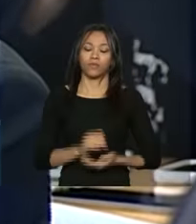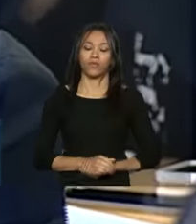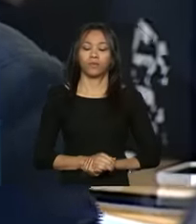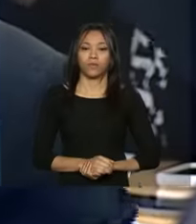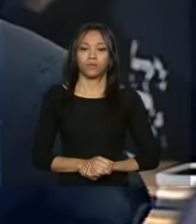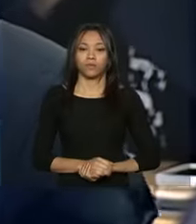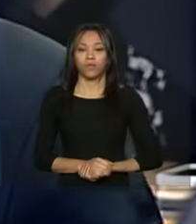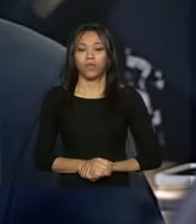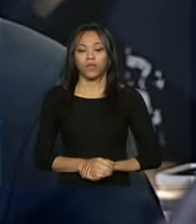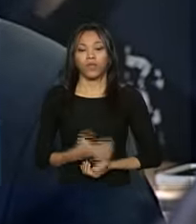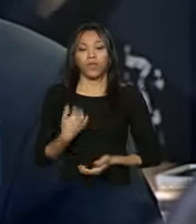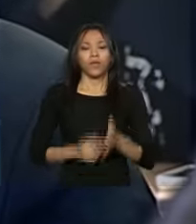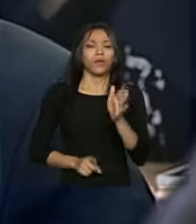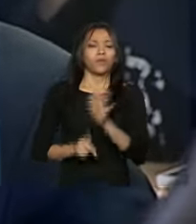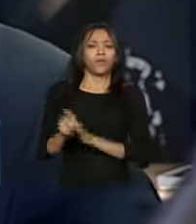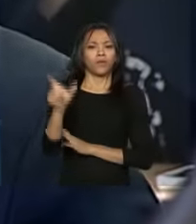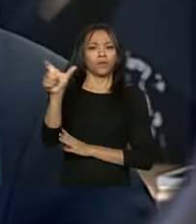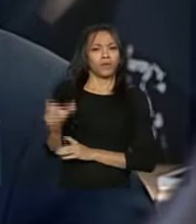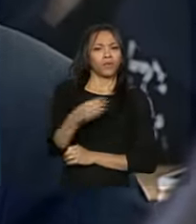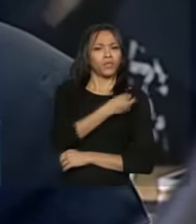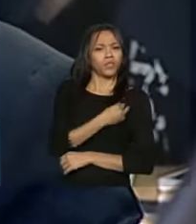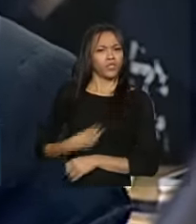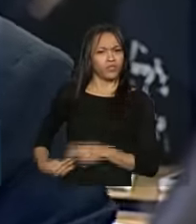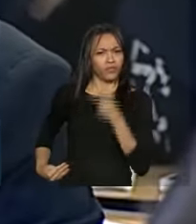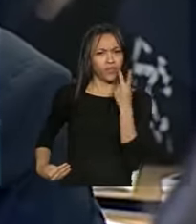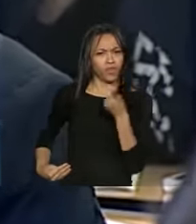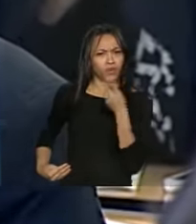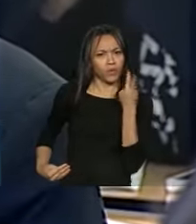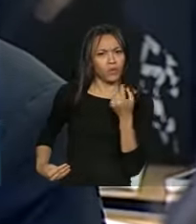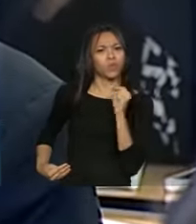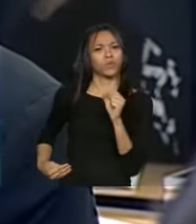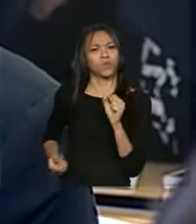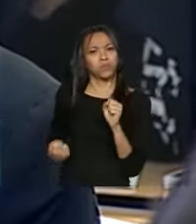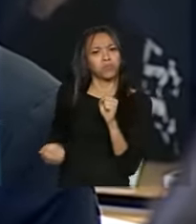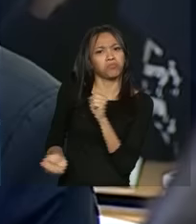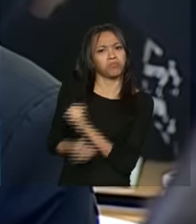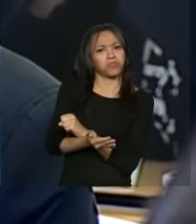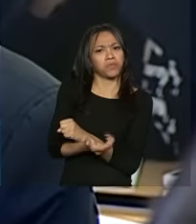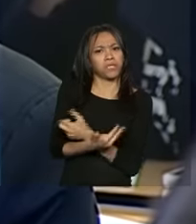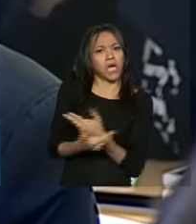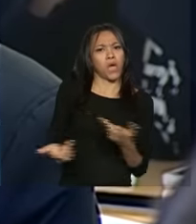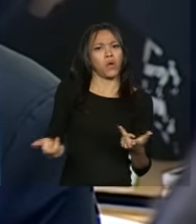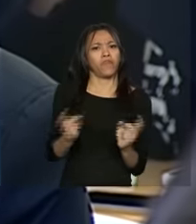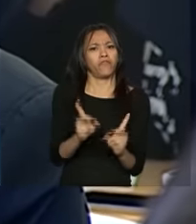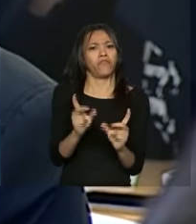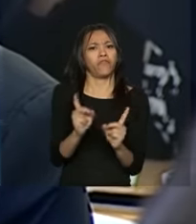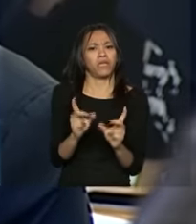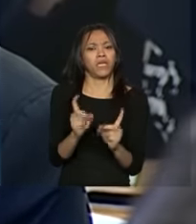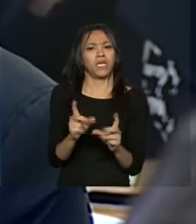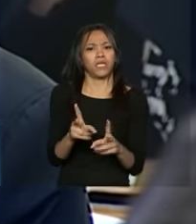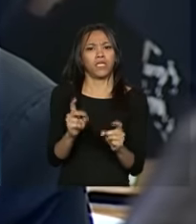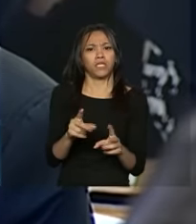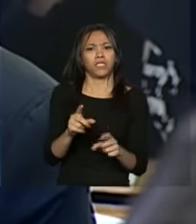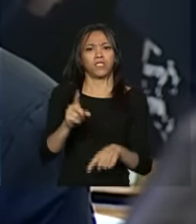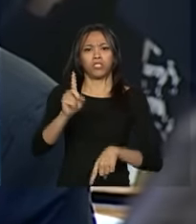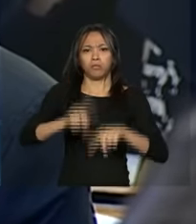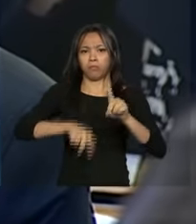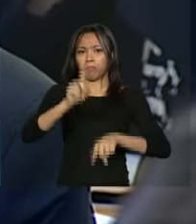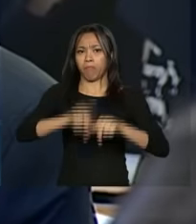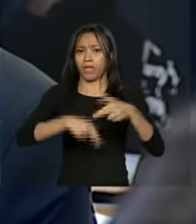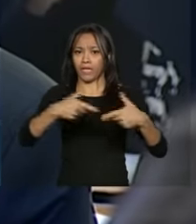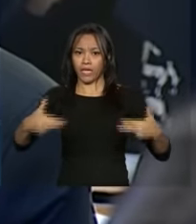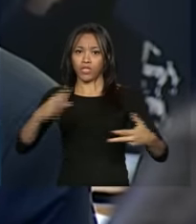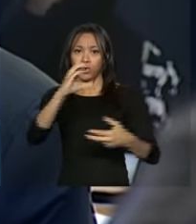r7 Ministro falou-se aqui sobre fraudes nesse segmento de órteses e próteses é possível eh